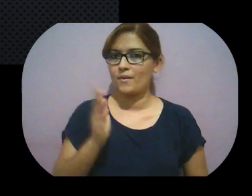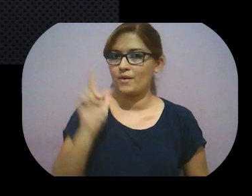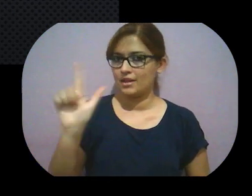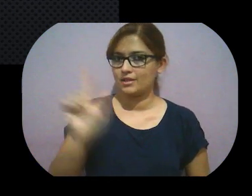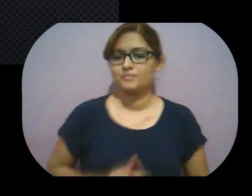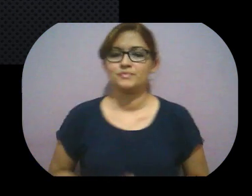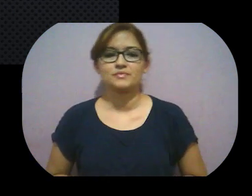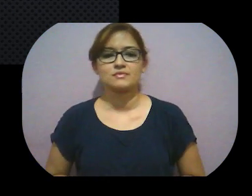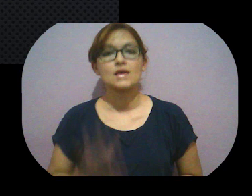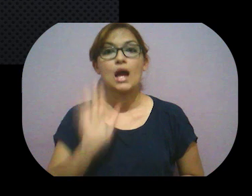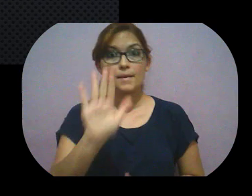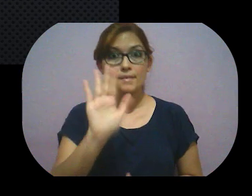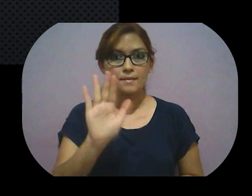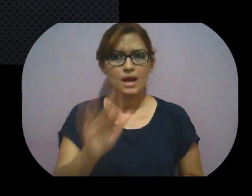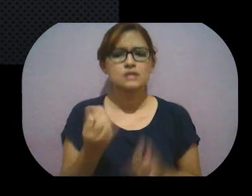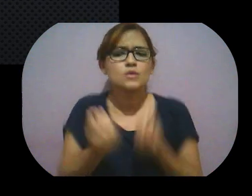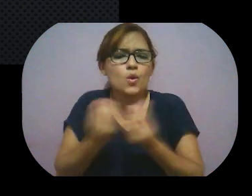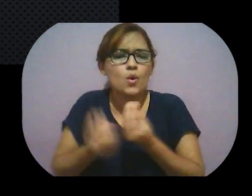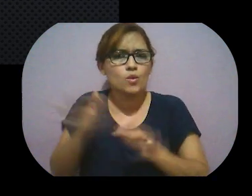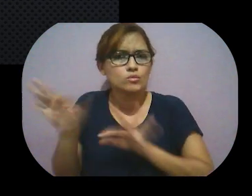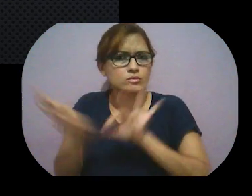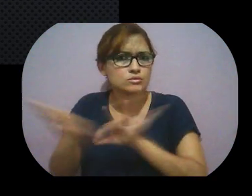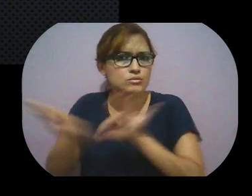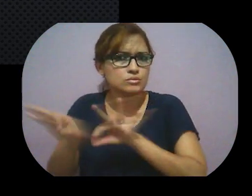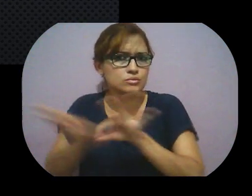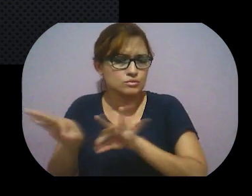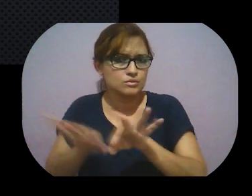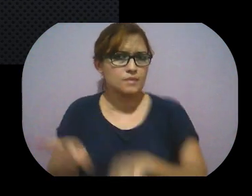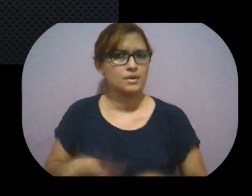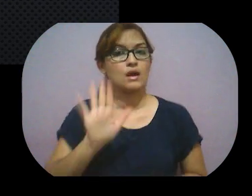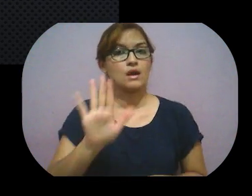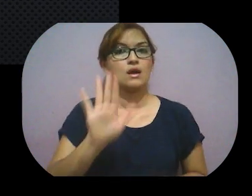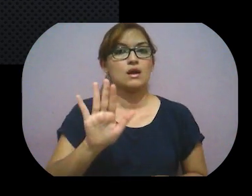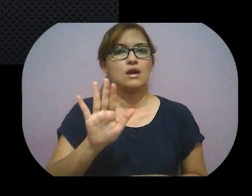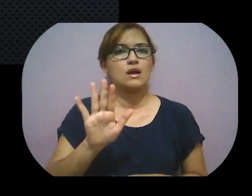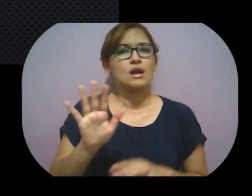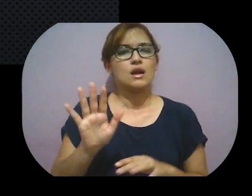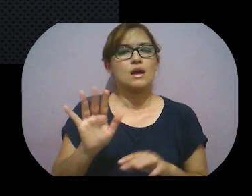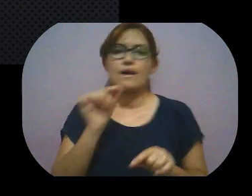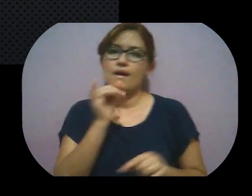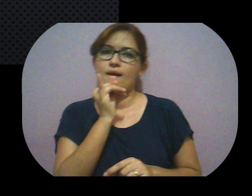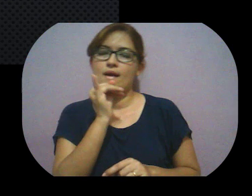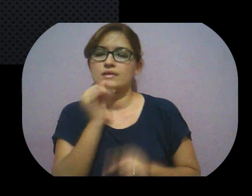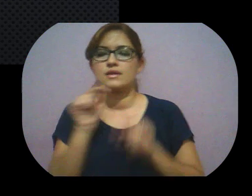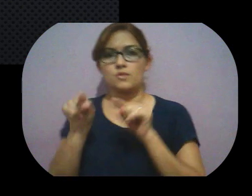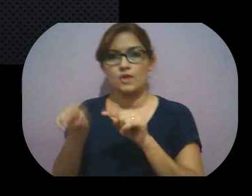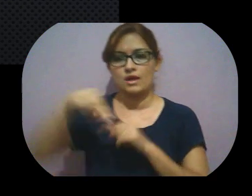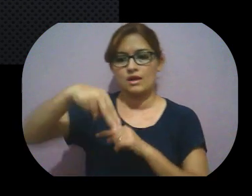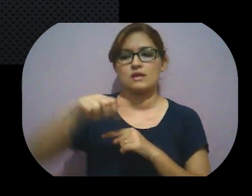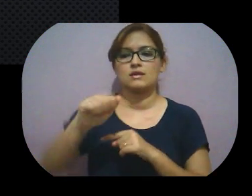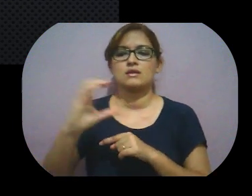gente mostrar para vocês como a gente prepara uma solução, né, de hipoclorito de sódio